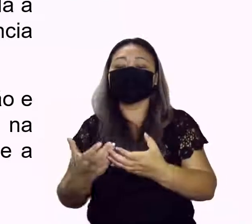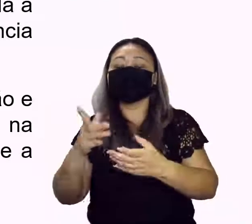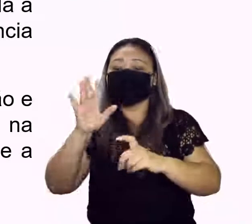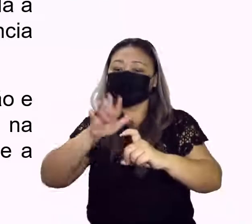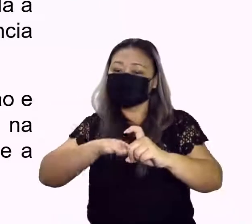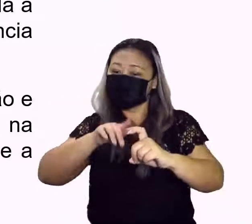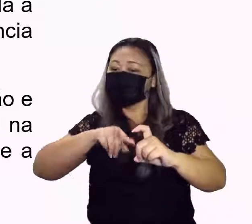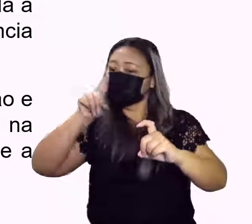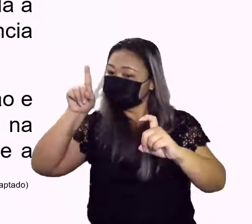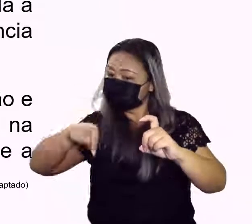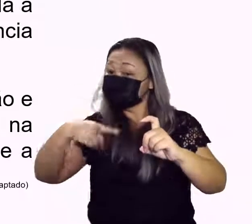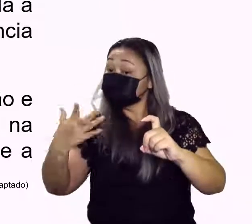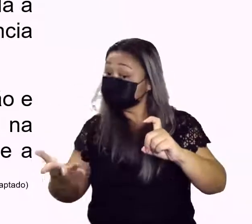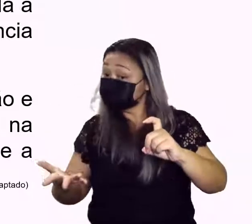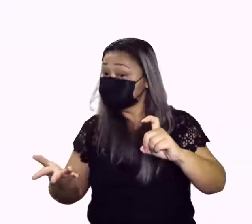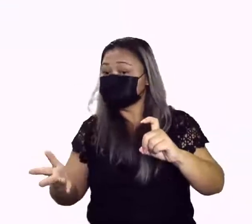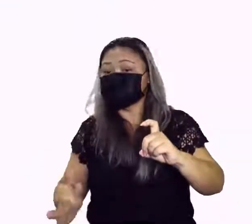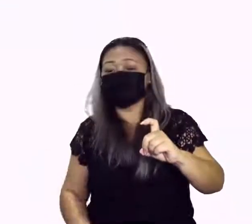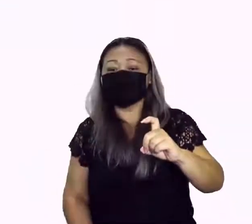mito é isso, tá?